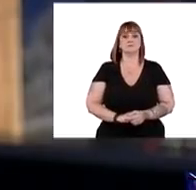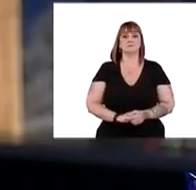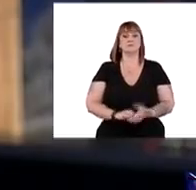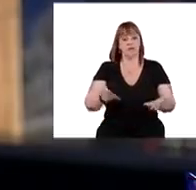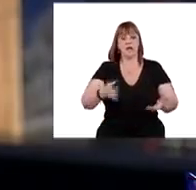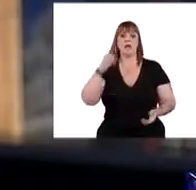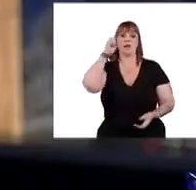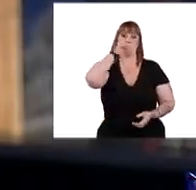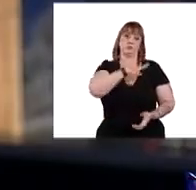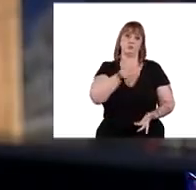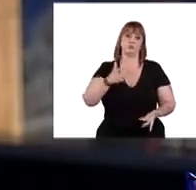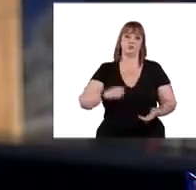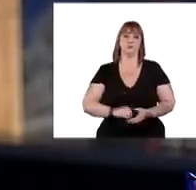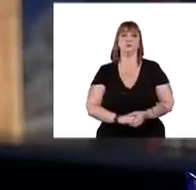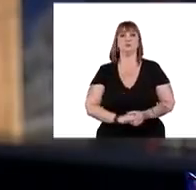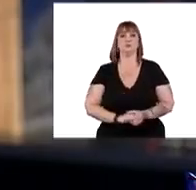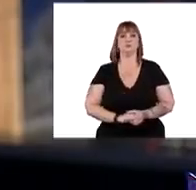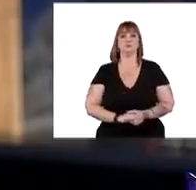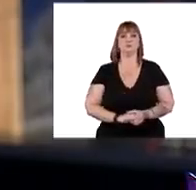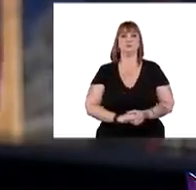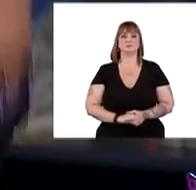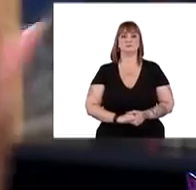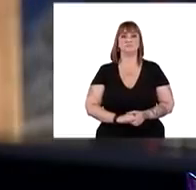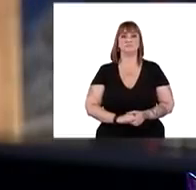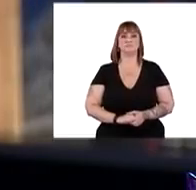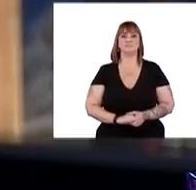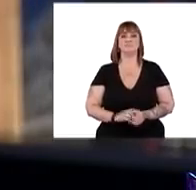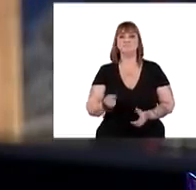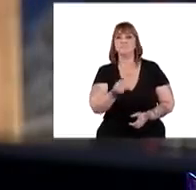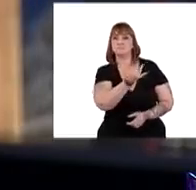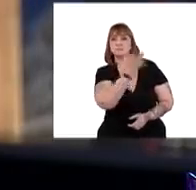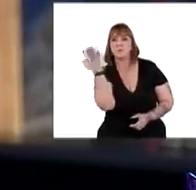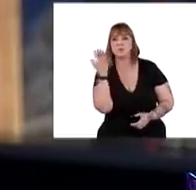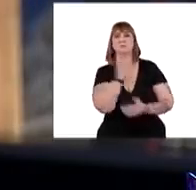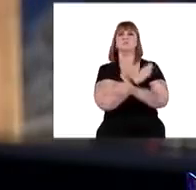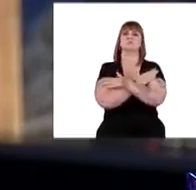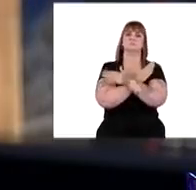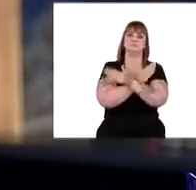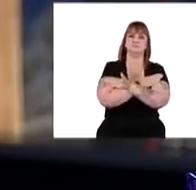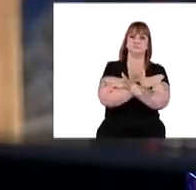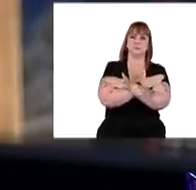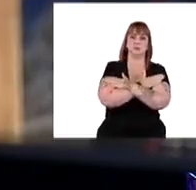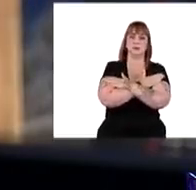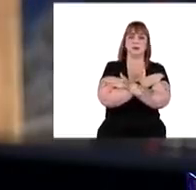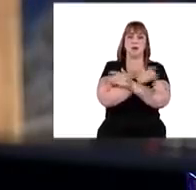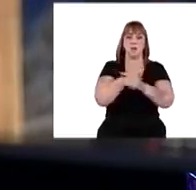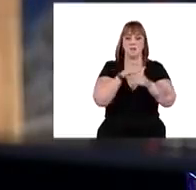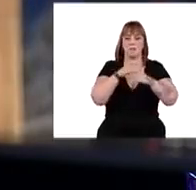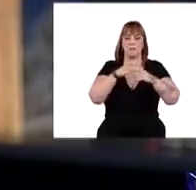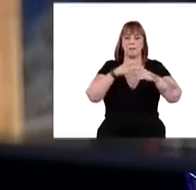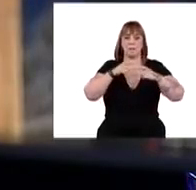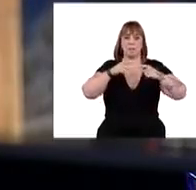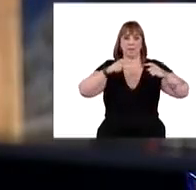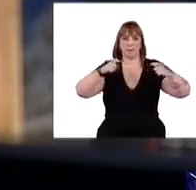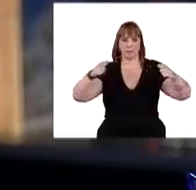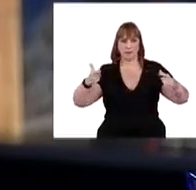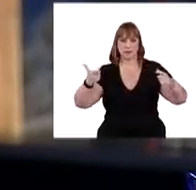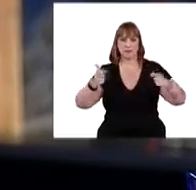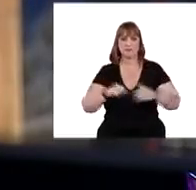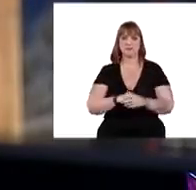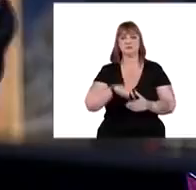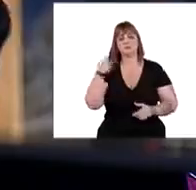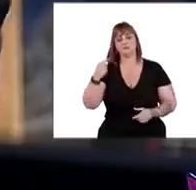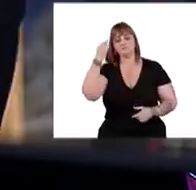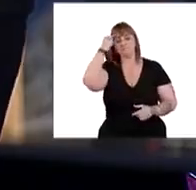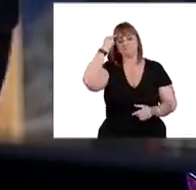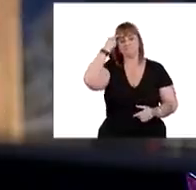é um absurdo mesmo esse número de desempregados e um número que só cresce, né? E a gente